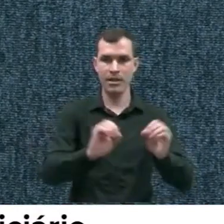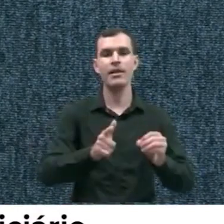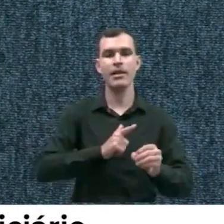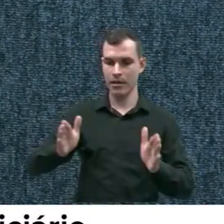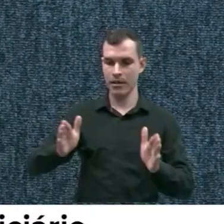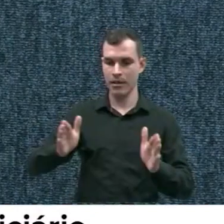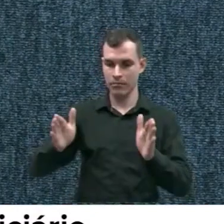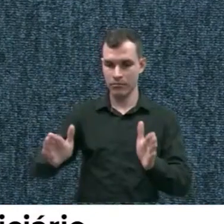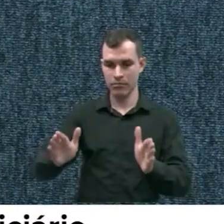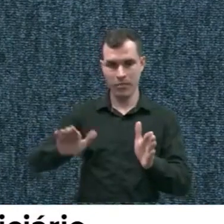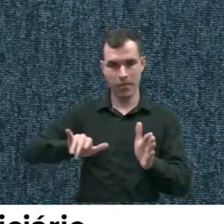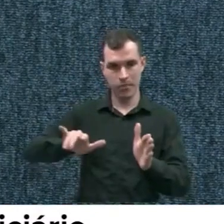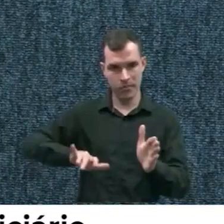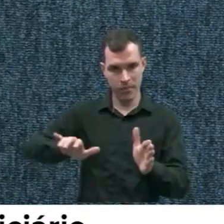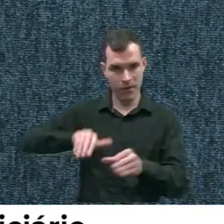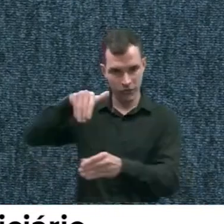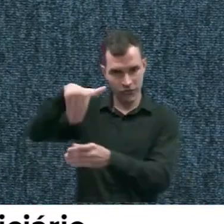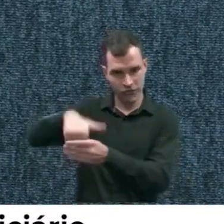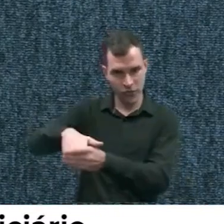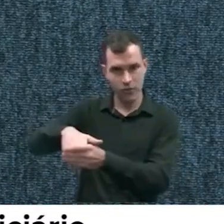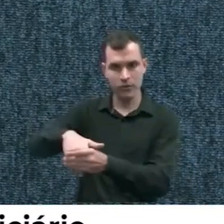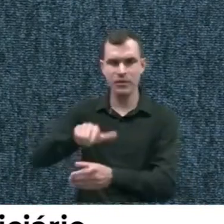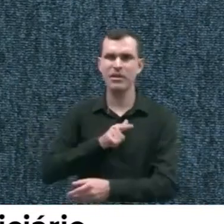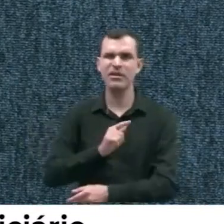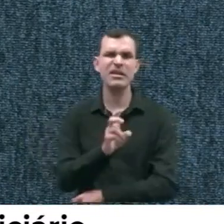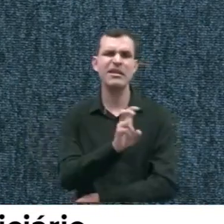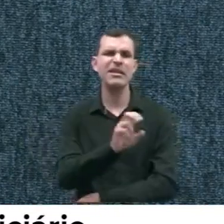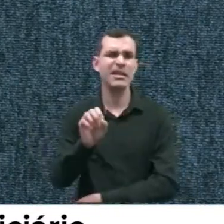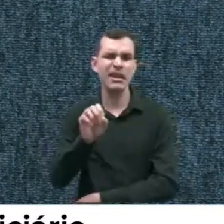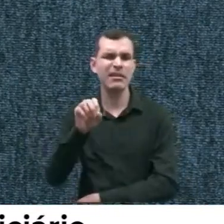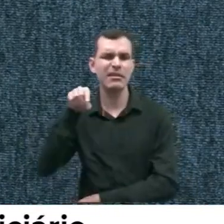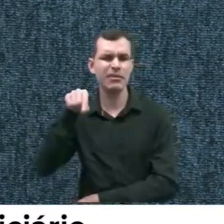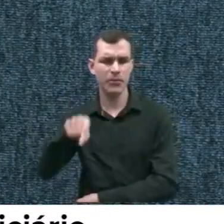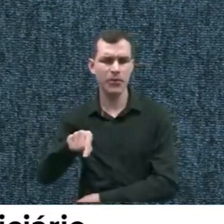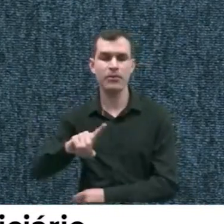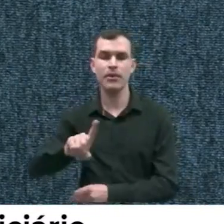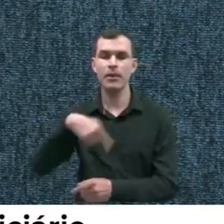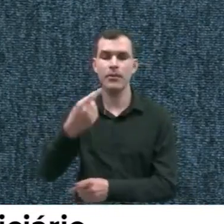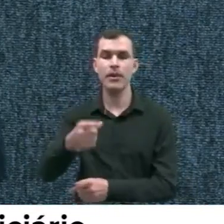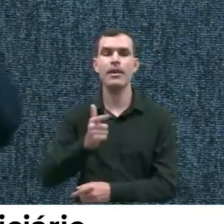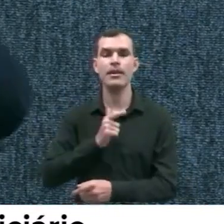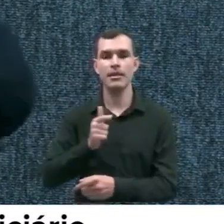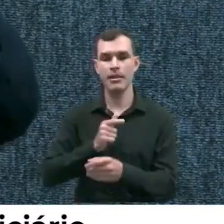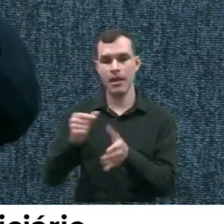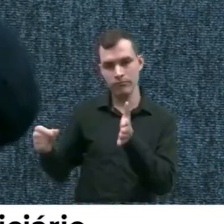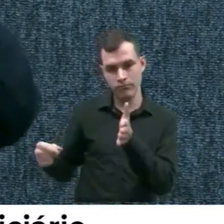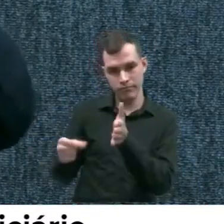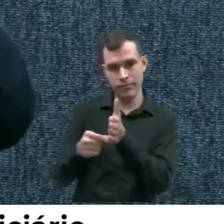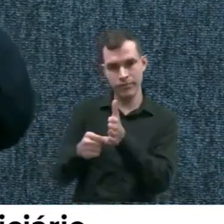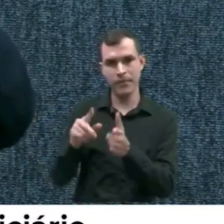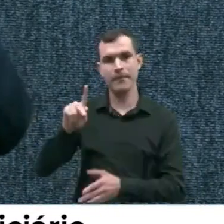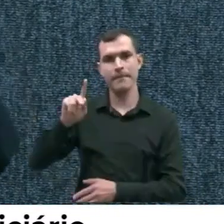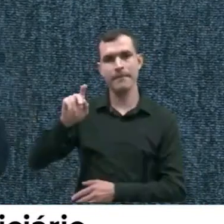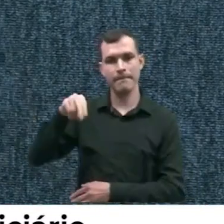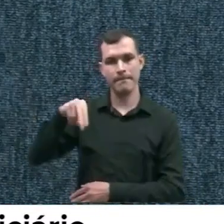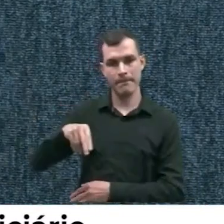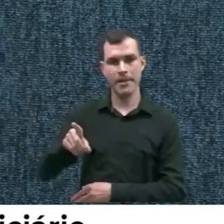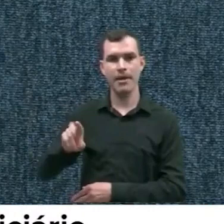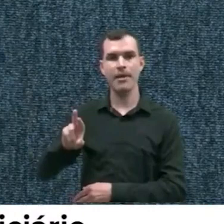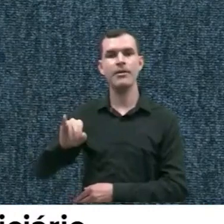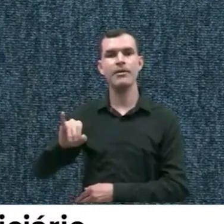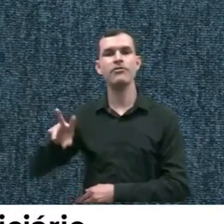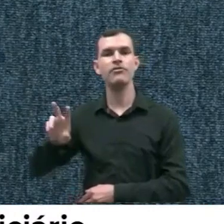500.000 pode ter variado um pouco por pen drive portanto é um sistema irrael de modo que ele